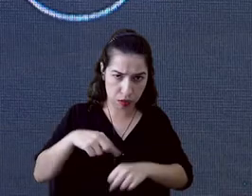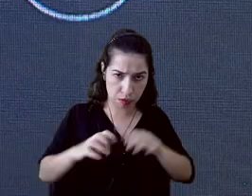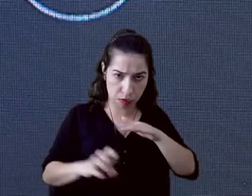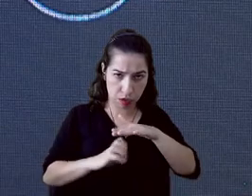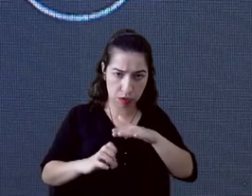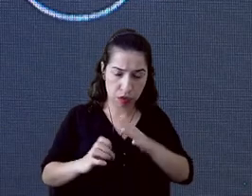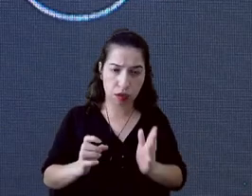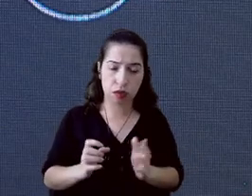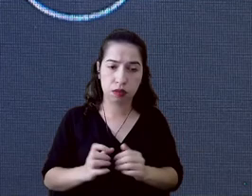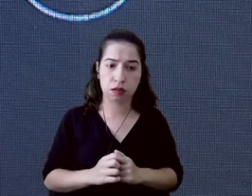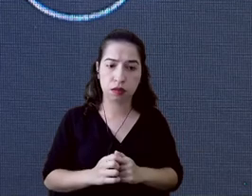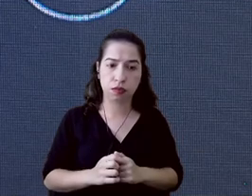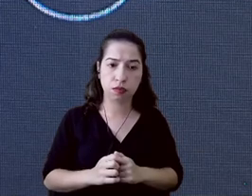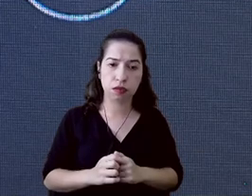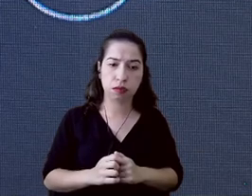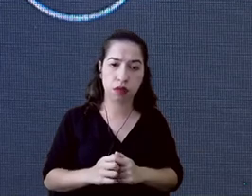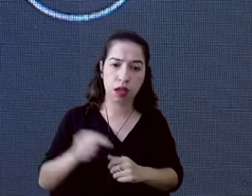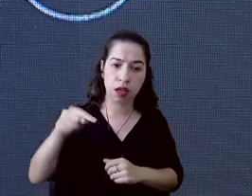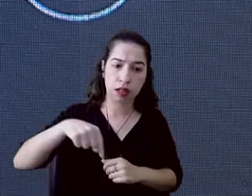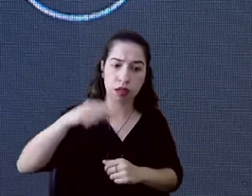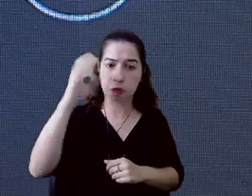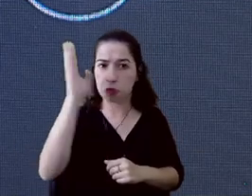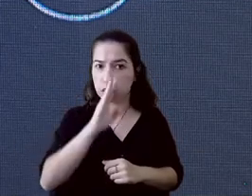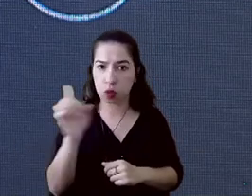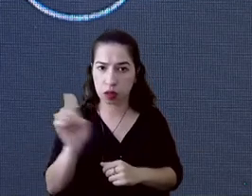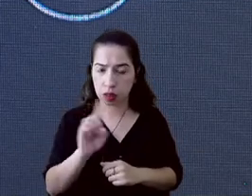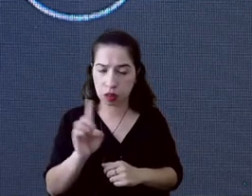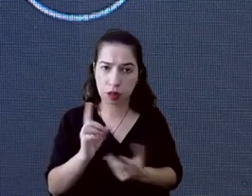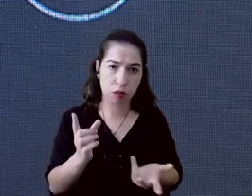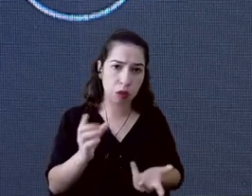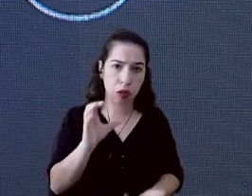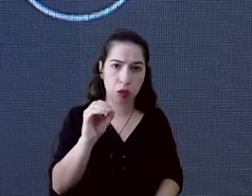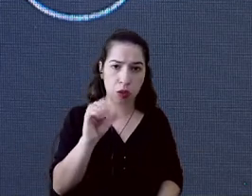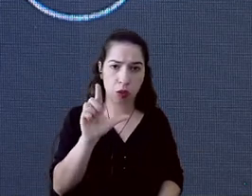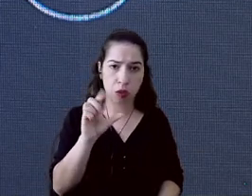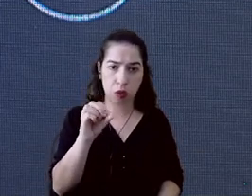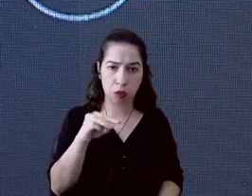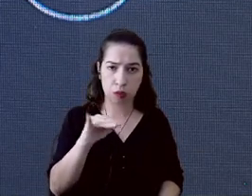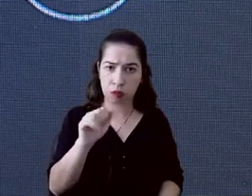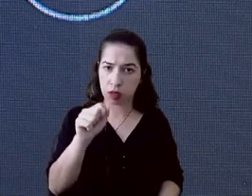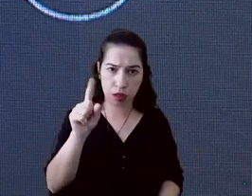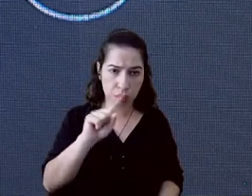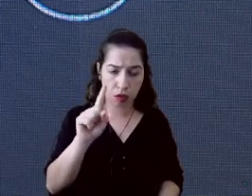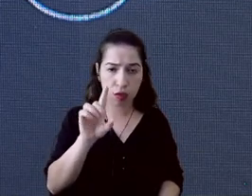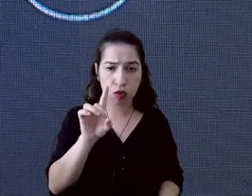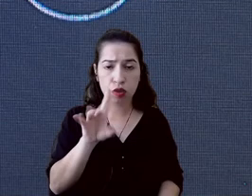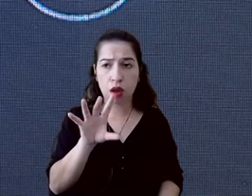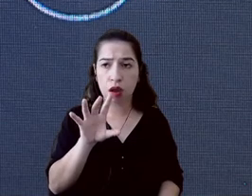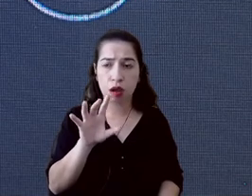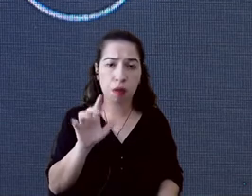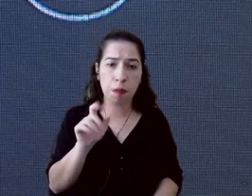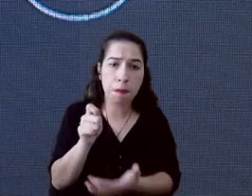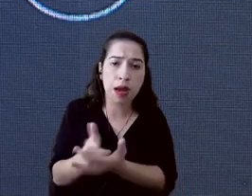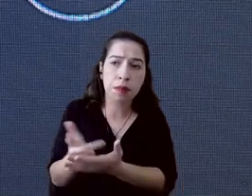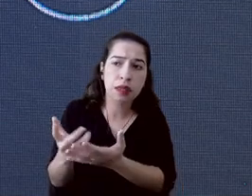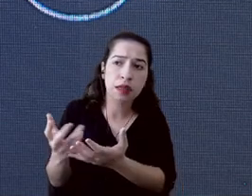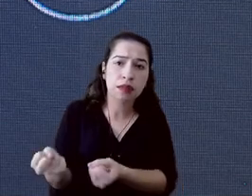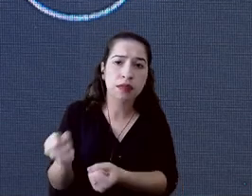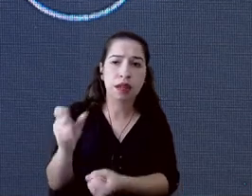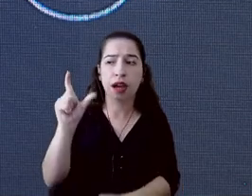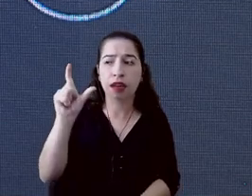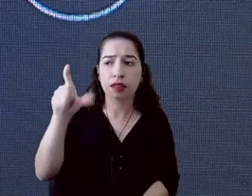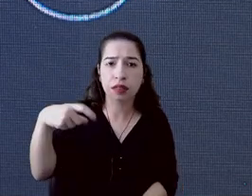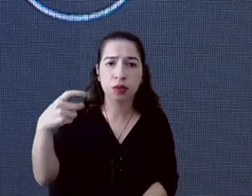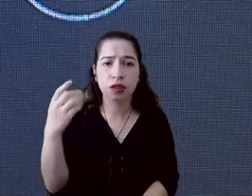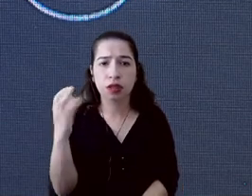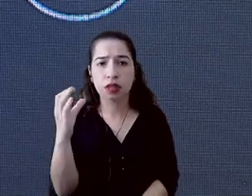ele não tá aqui no Brasil ele não tá na Colômbia Ele só pode receber pagamentos por cartão de crédito internacional que é difícil